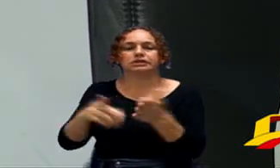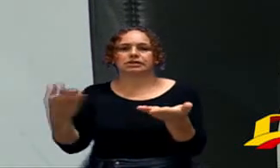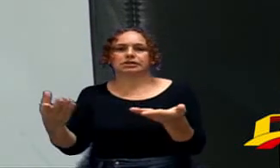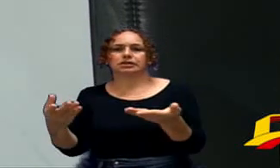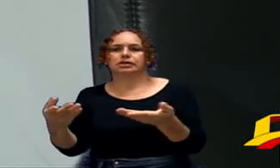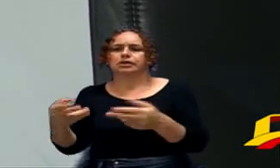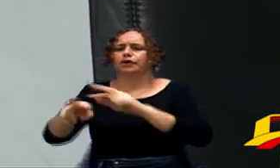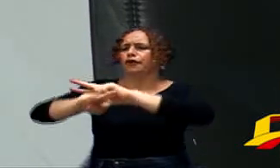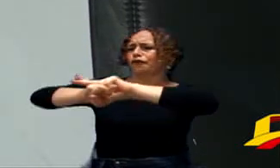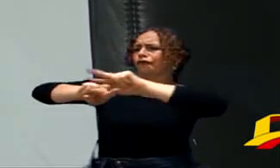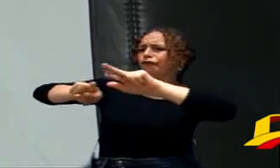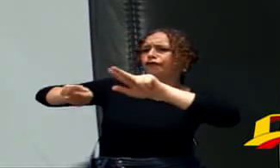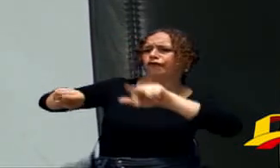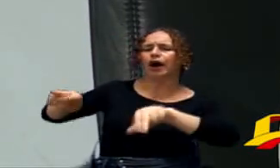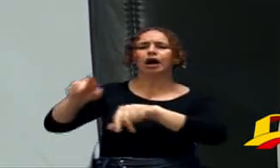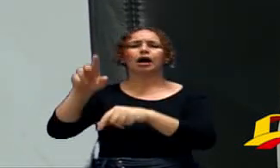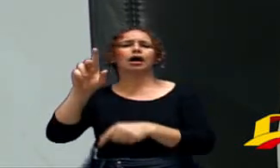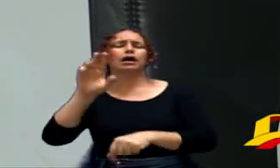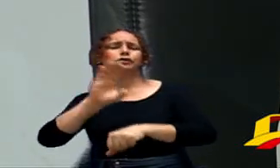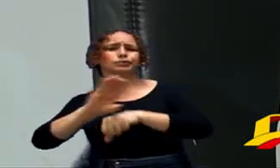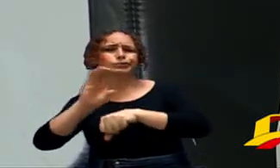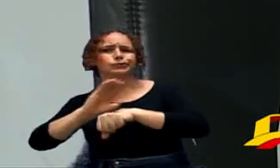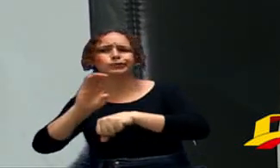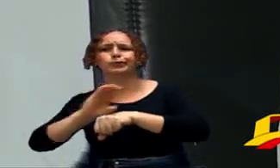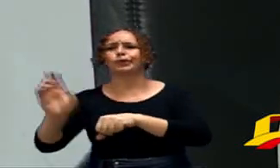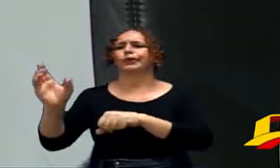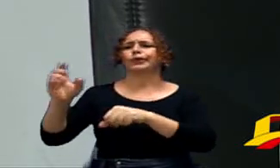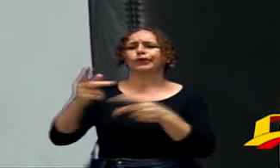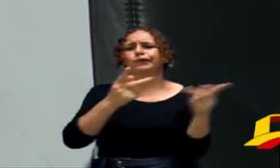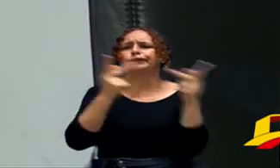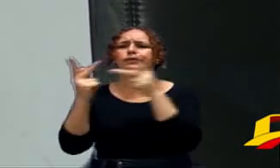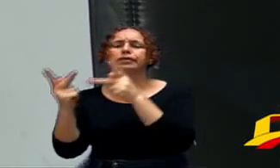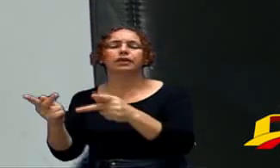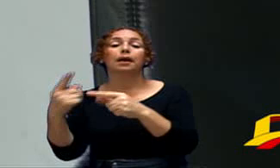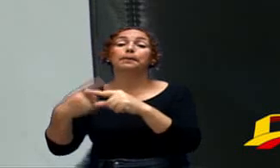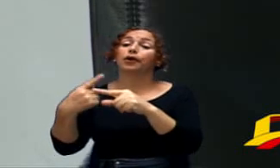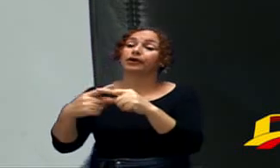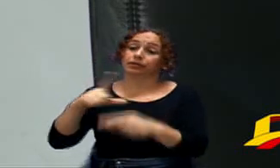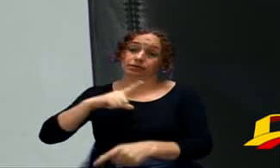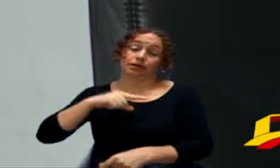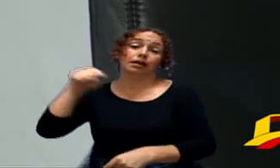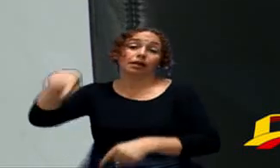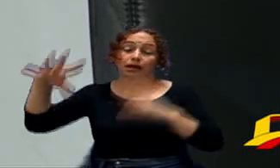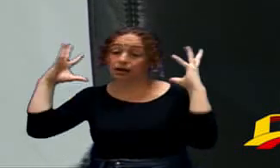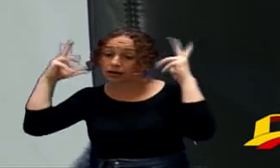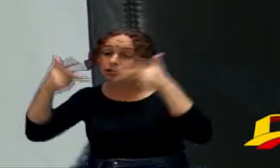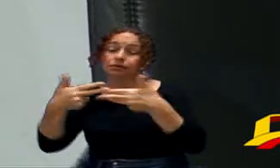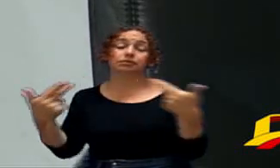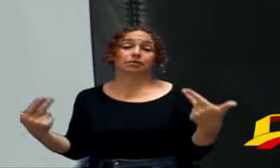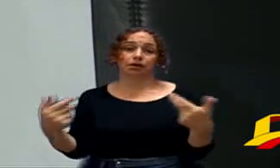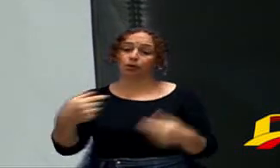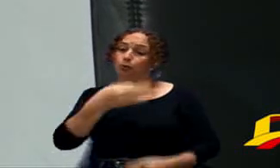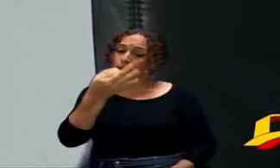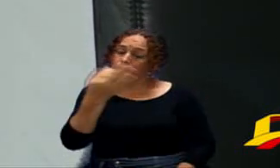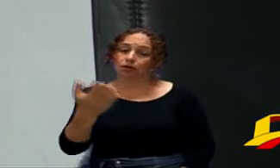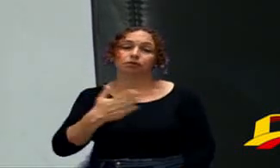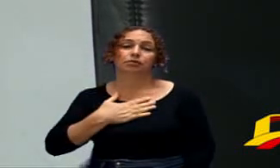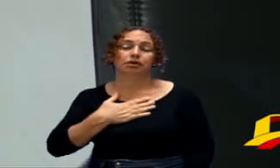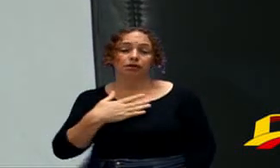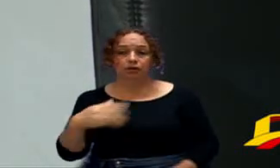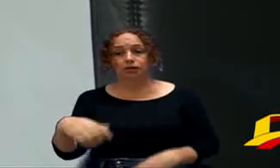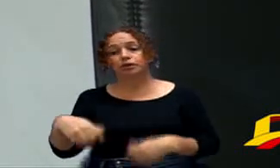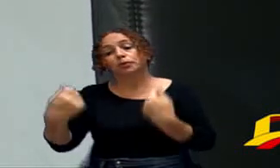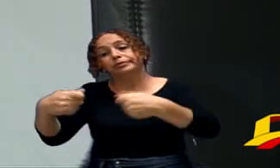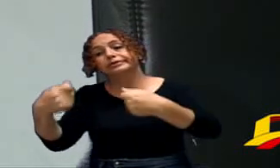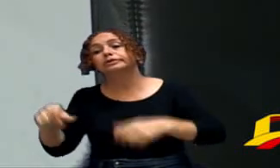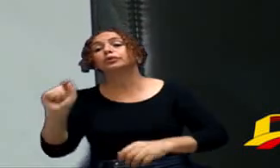de coisa que é feito é por causa dos animais. Então, essa é a minha opinião. Obrigado. Que seja utilizada a lei, que é